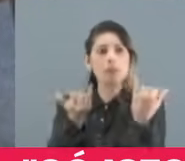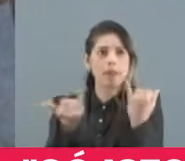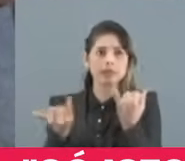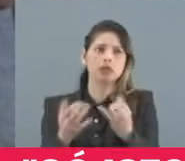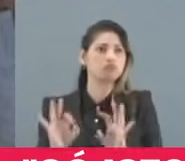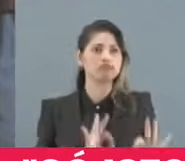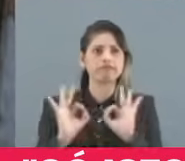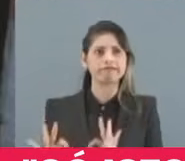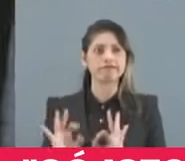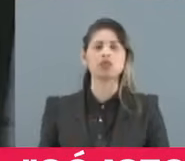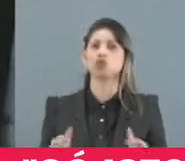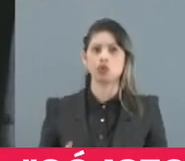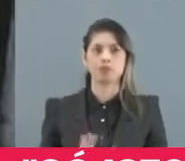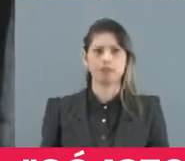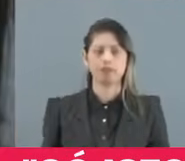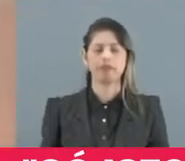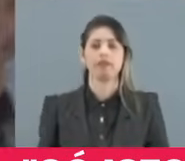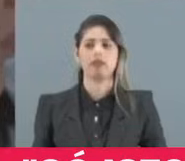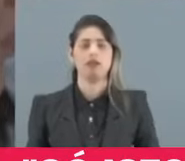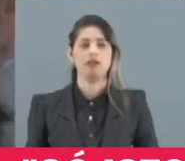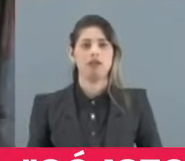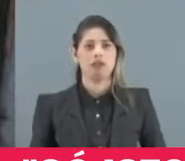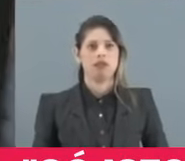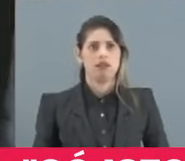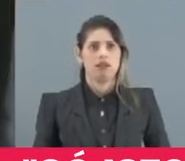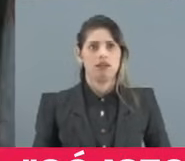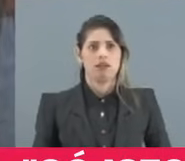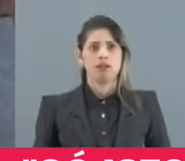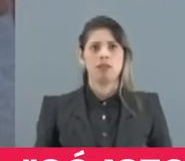Eu quero aqui só concluir, senhor presidente,